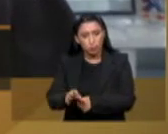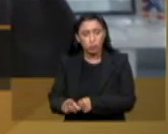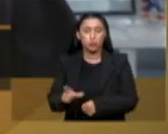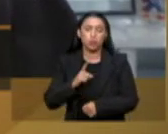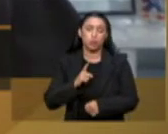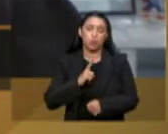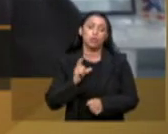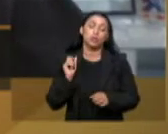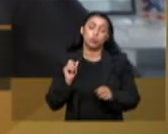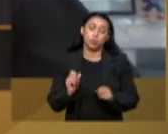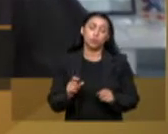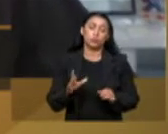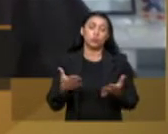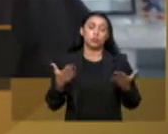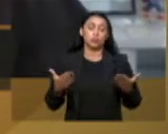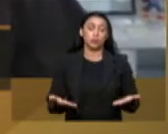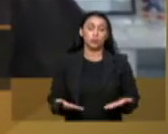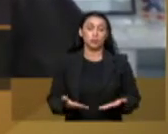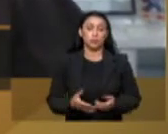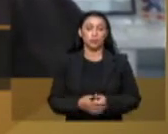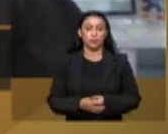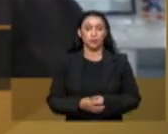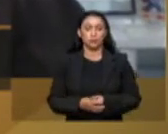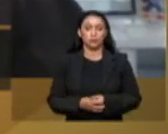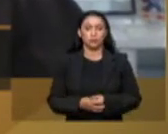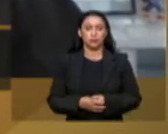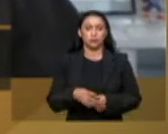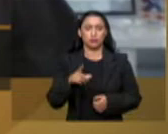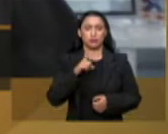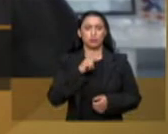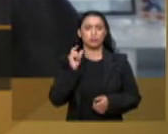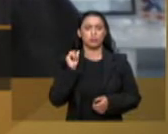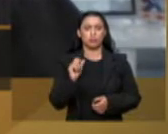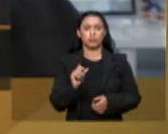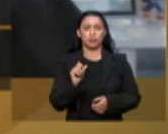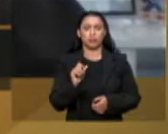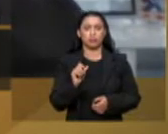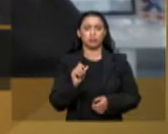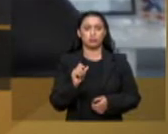ad rem. Esse é o contexto real da situação.